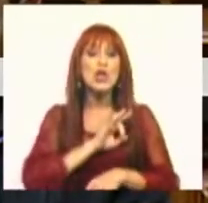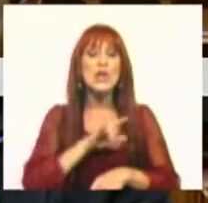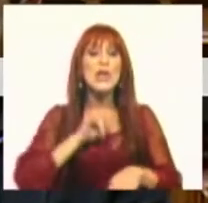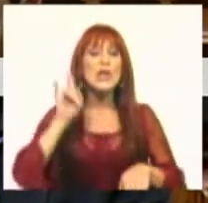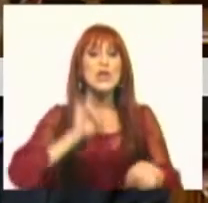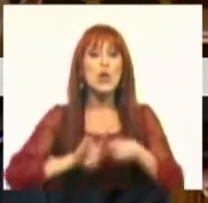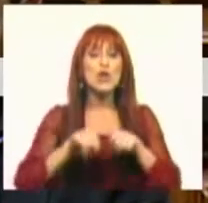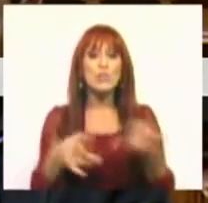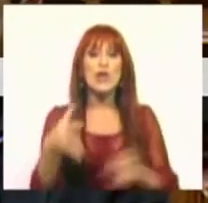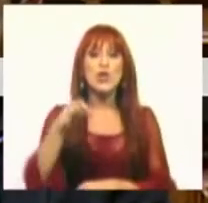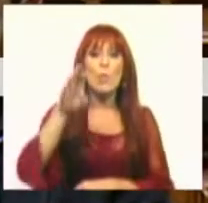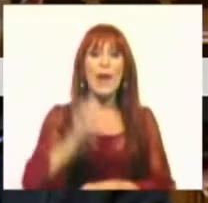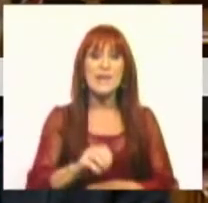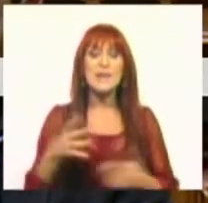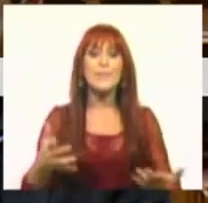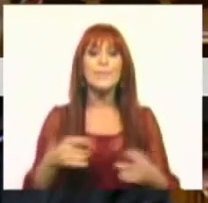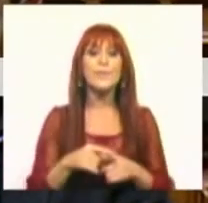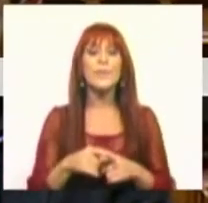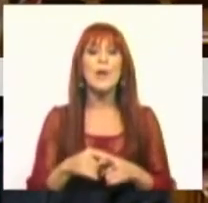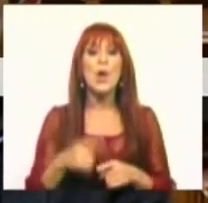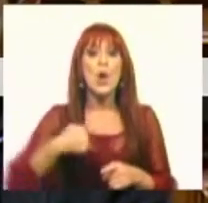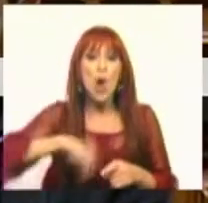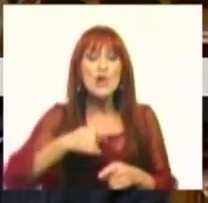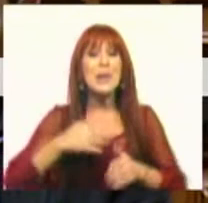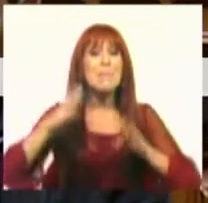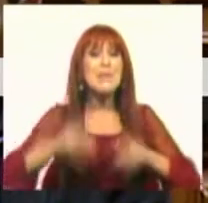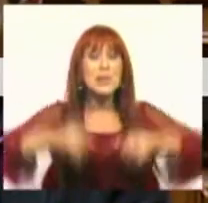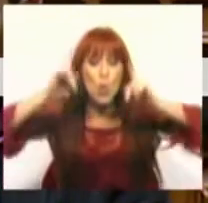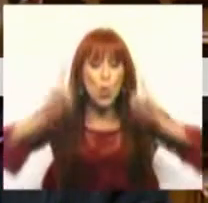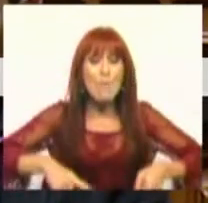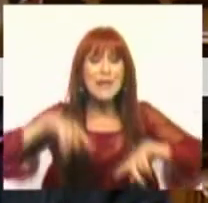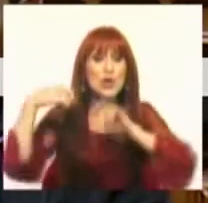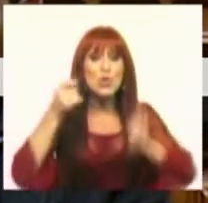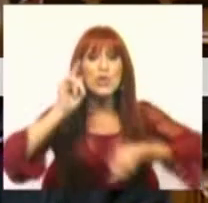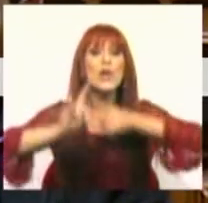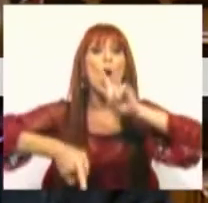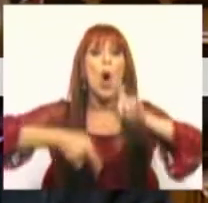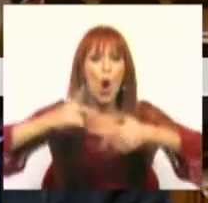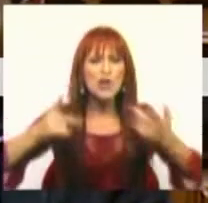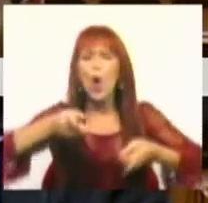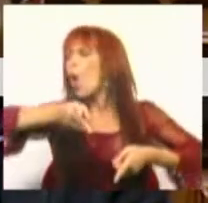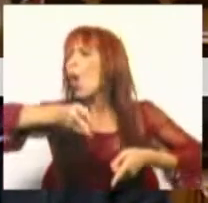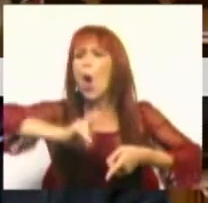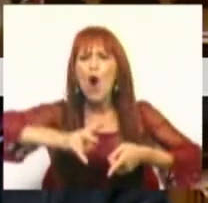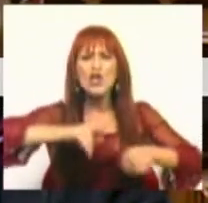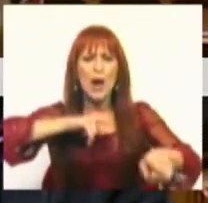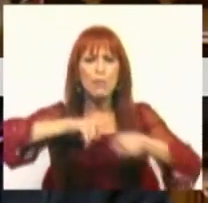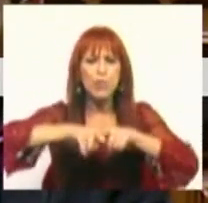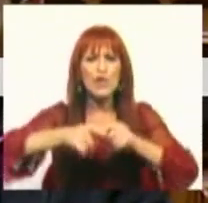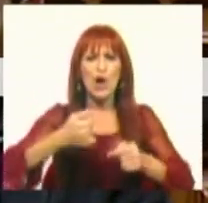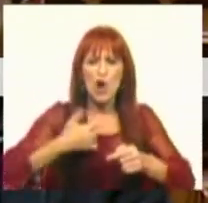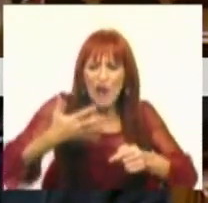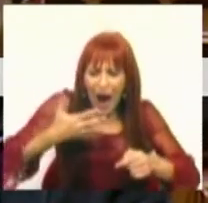senhores deputados do Partido Socialista, o que nós temos que começar por discutir é qual é a política que